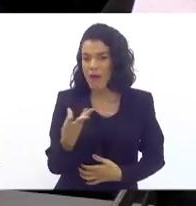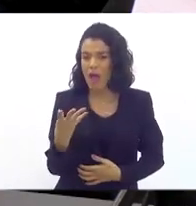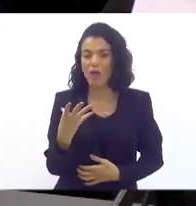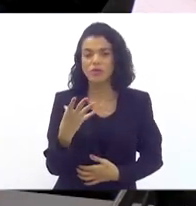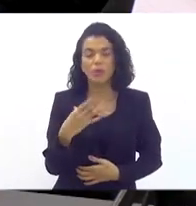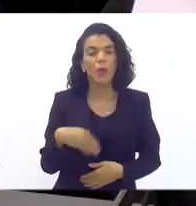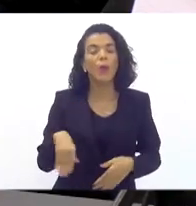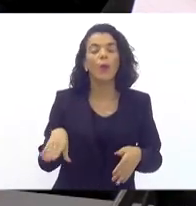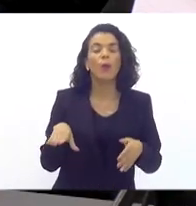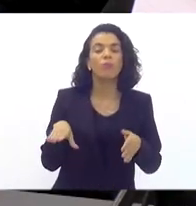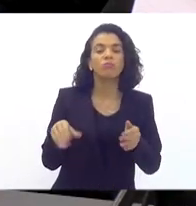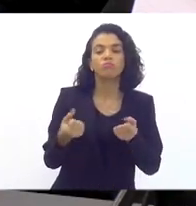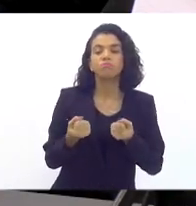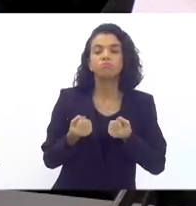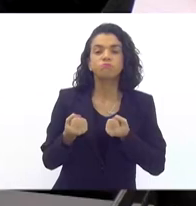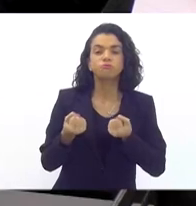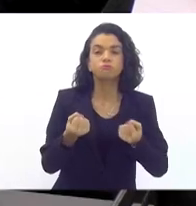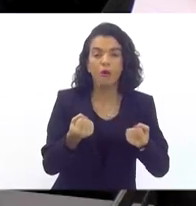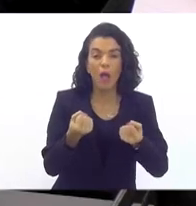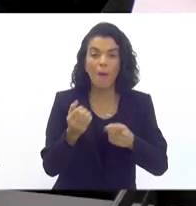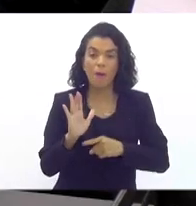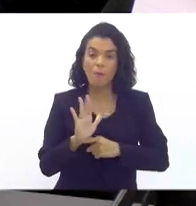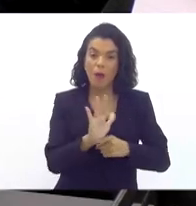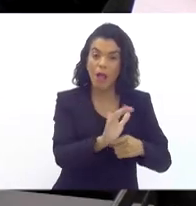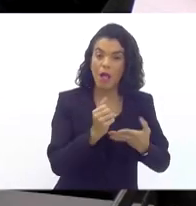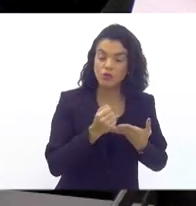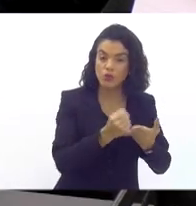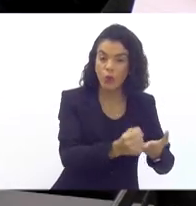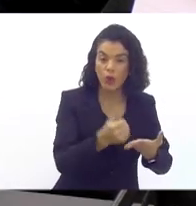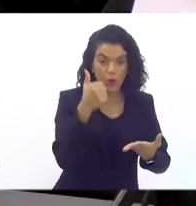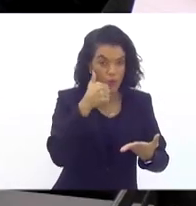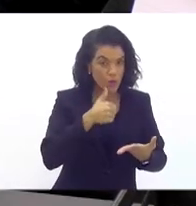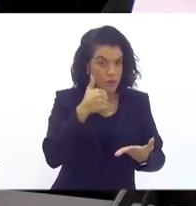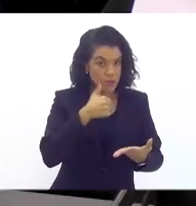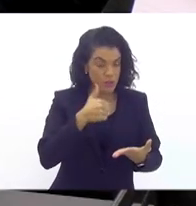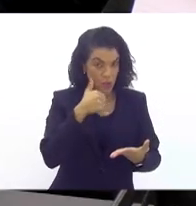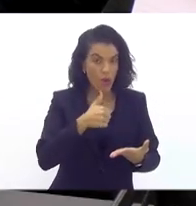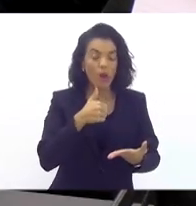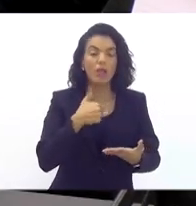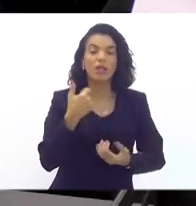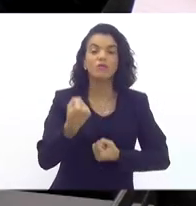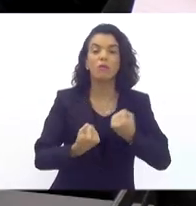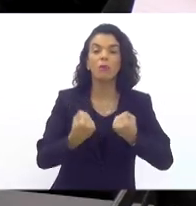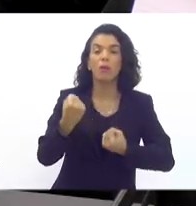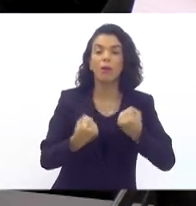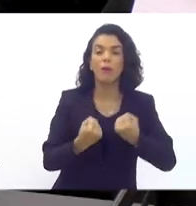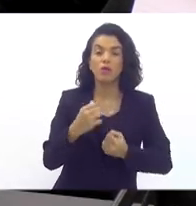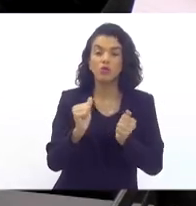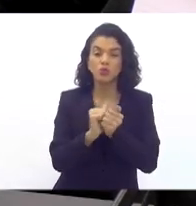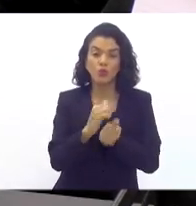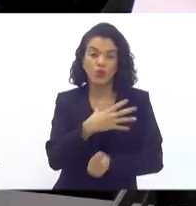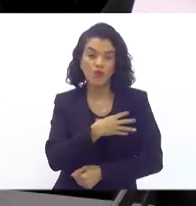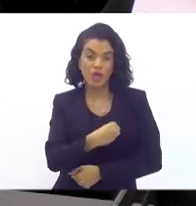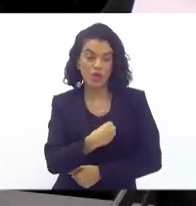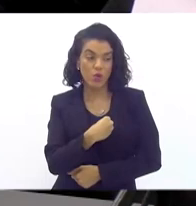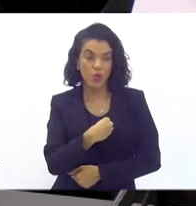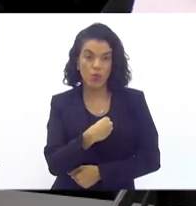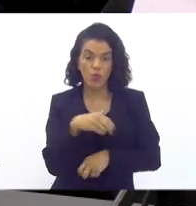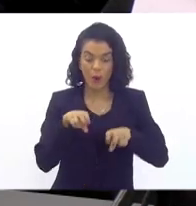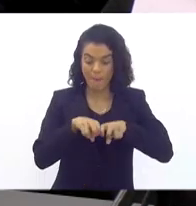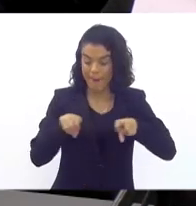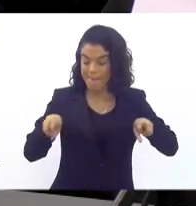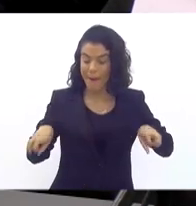o carro para socorrer uma Senhorinha que estava no automóvel com os filhos e simplesmente